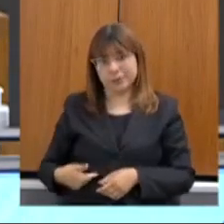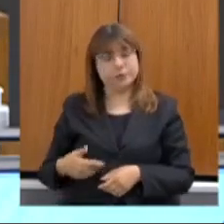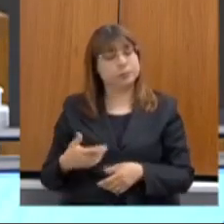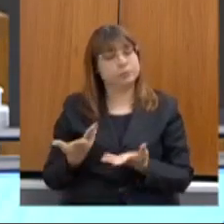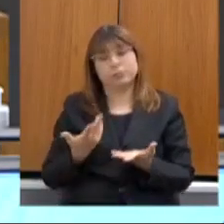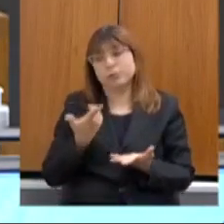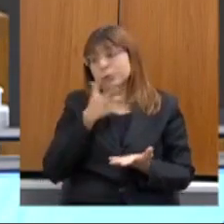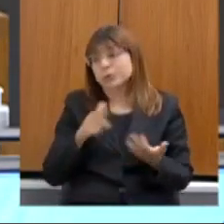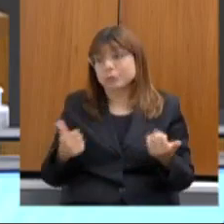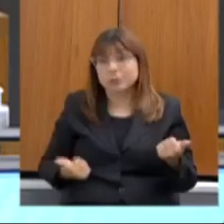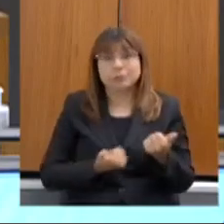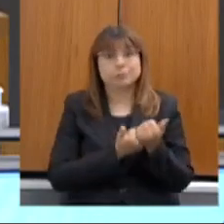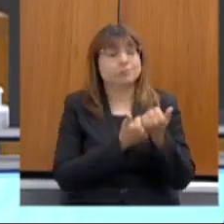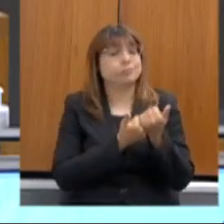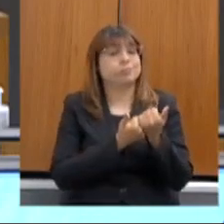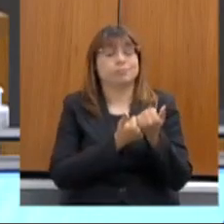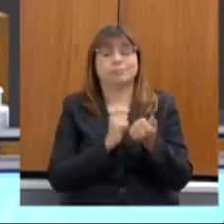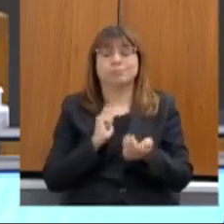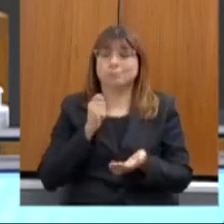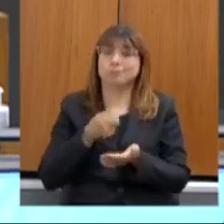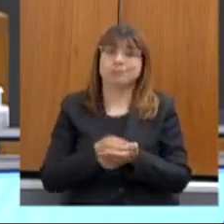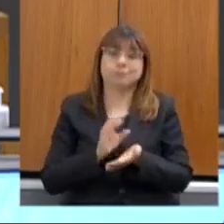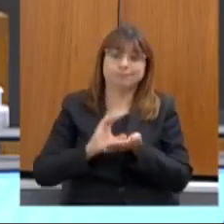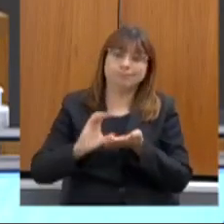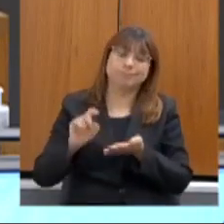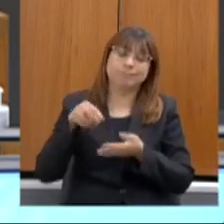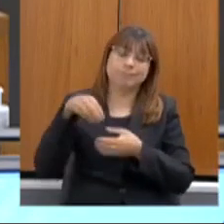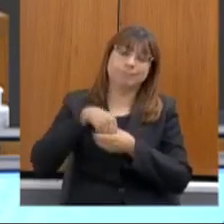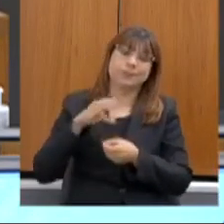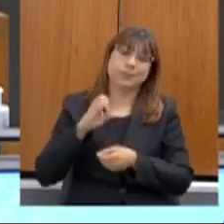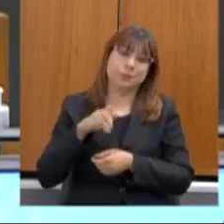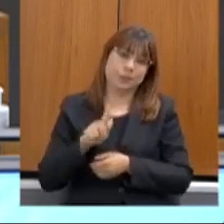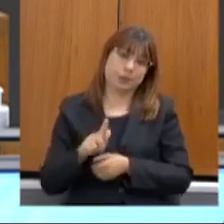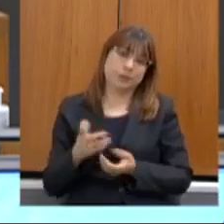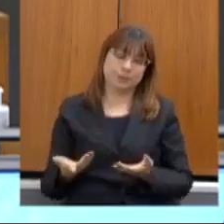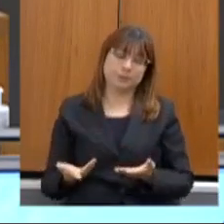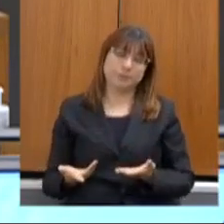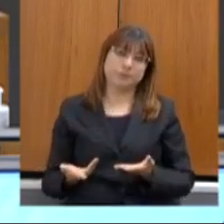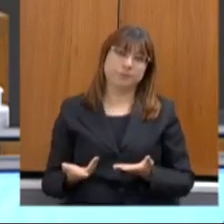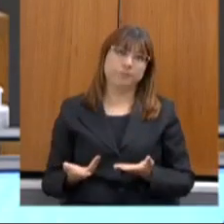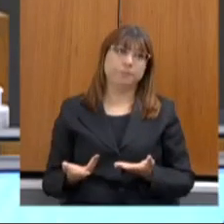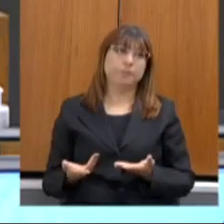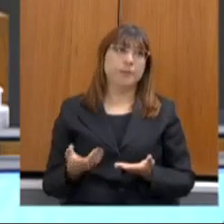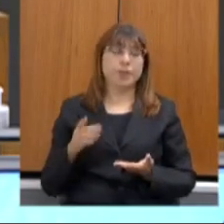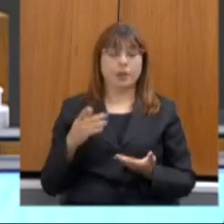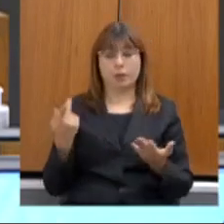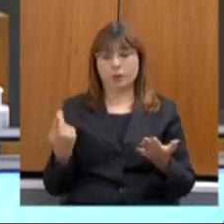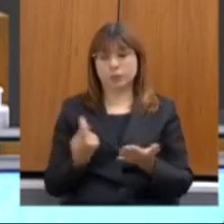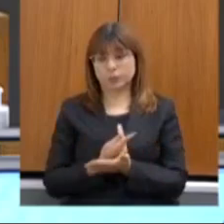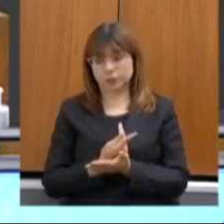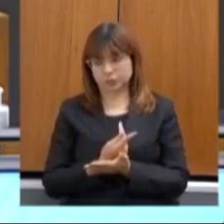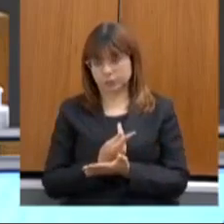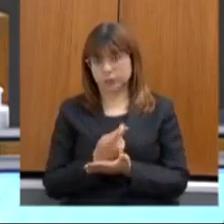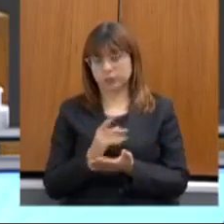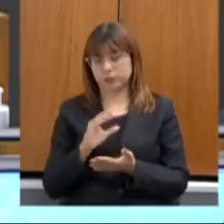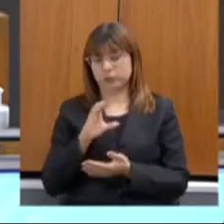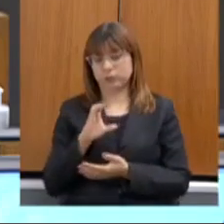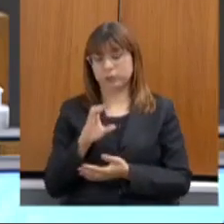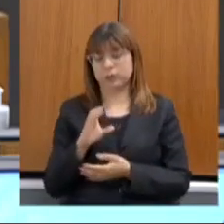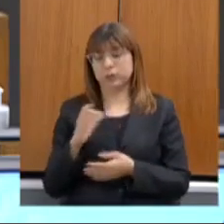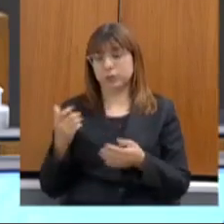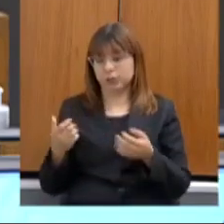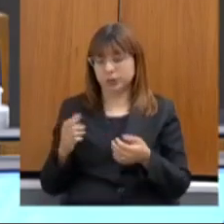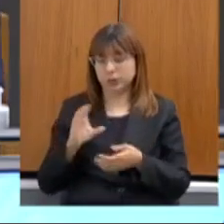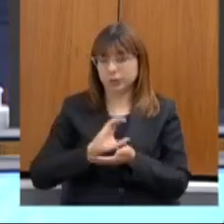aportar recursos na Cemig para que esse investimentos aconteçam e quando esses investimentos acontecem